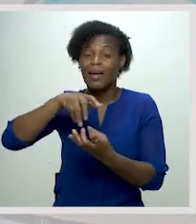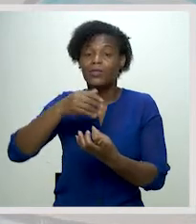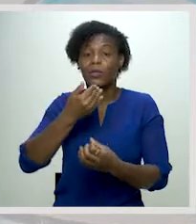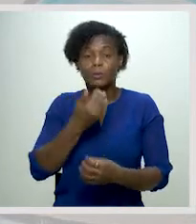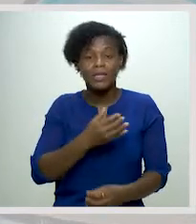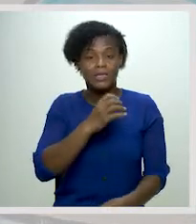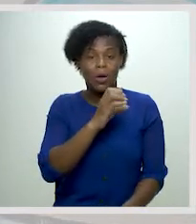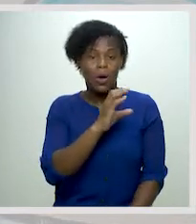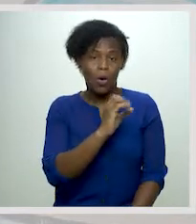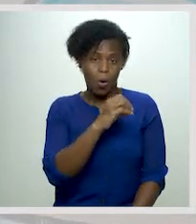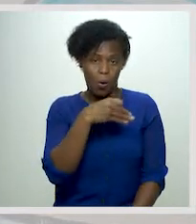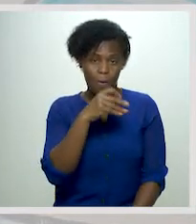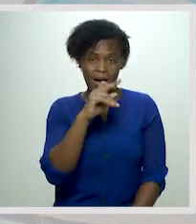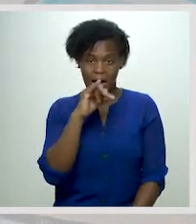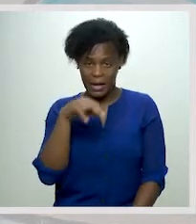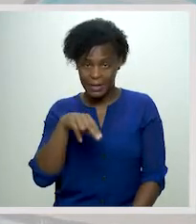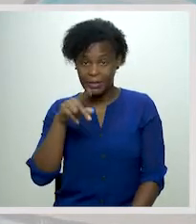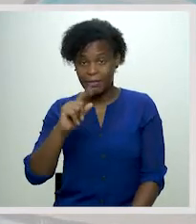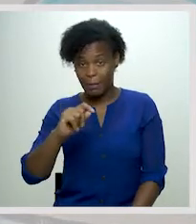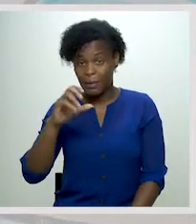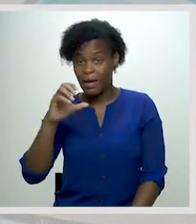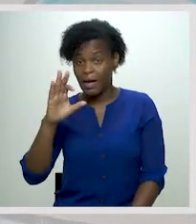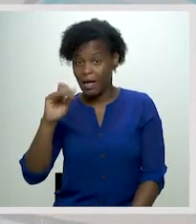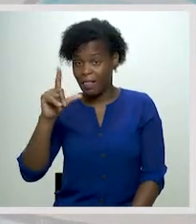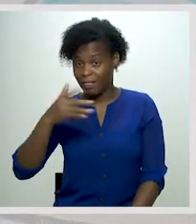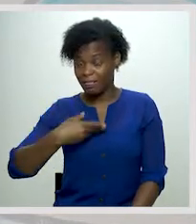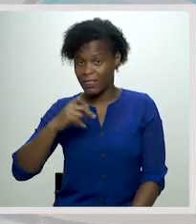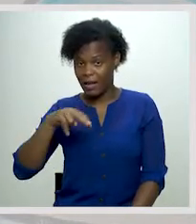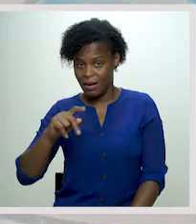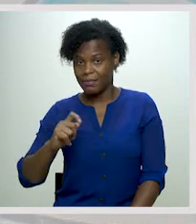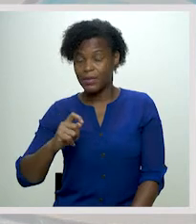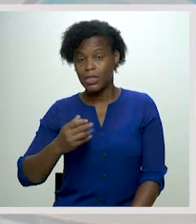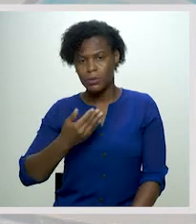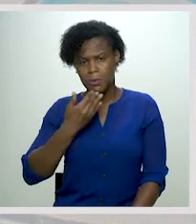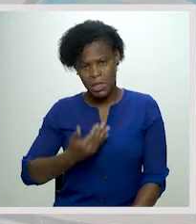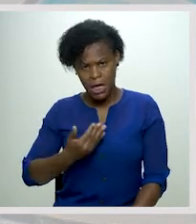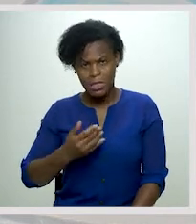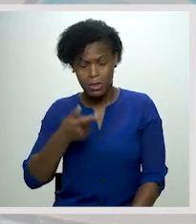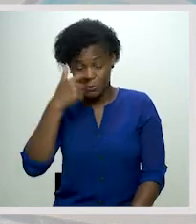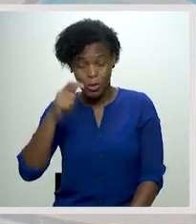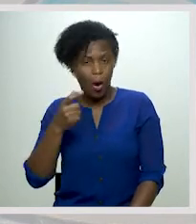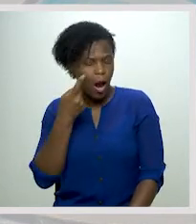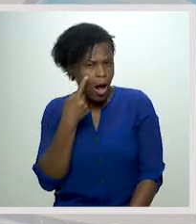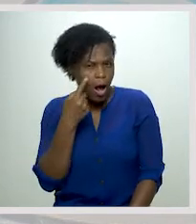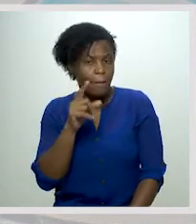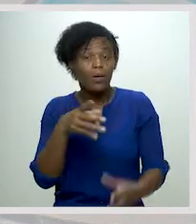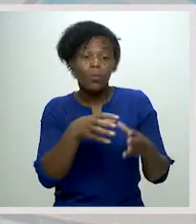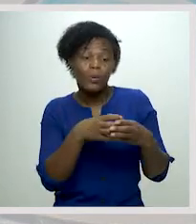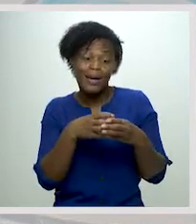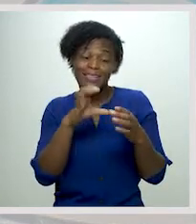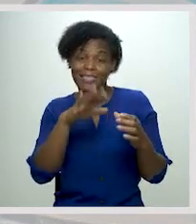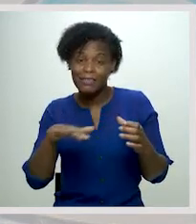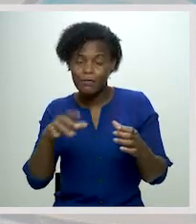Então, a experiência de Oparin e Aldan eram experiências palpáveis, né, pela comunidade